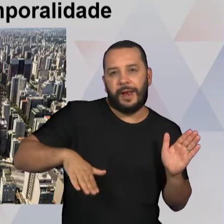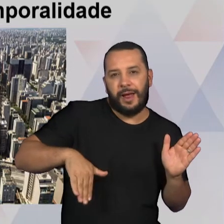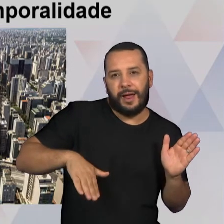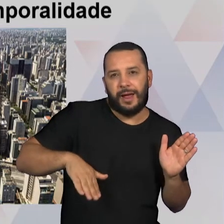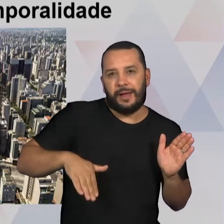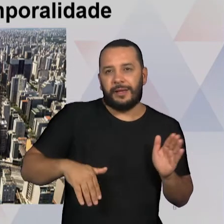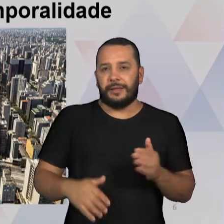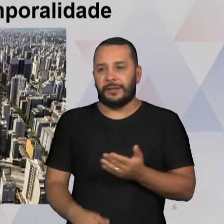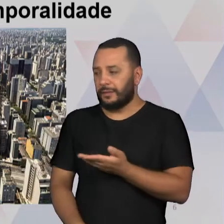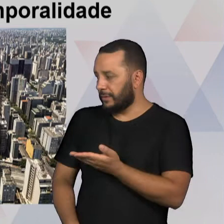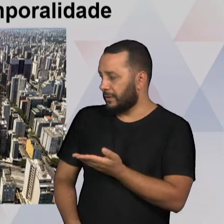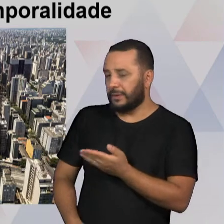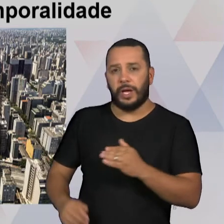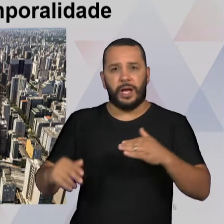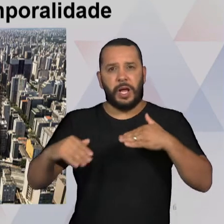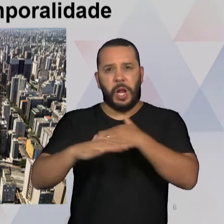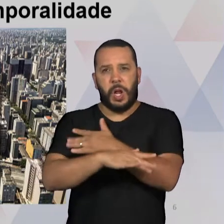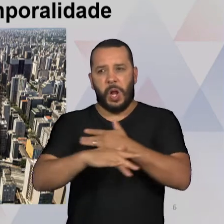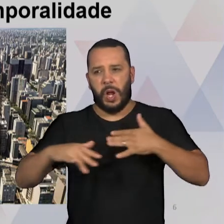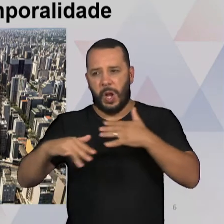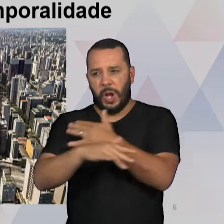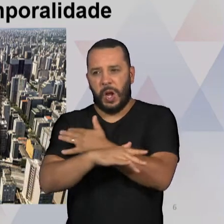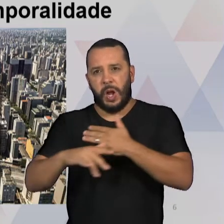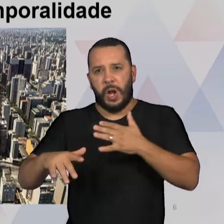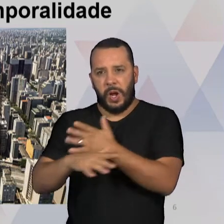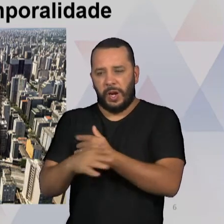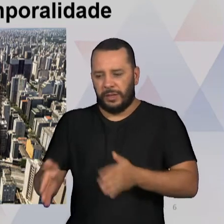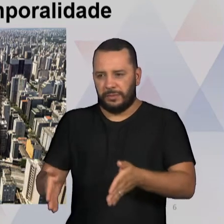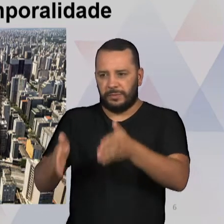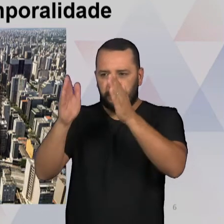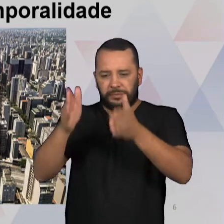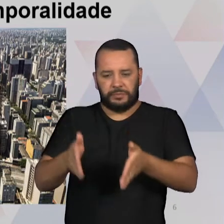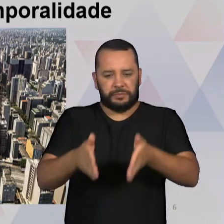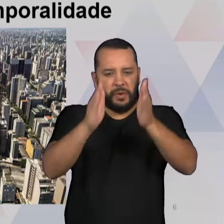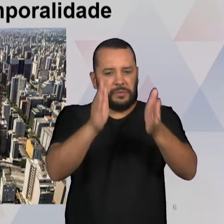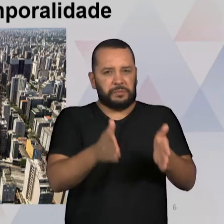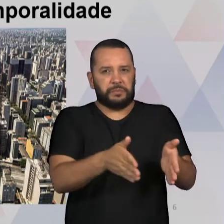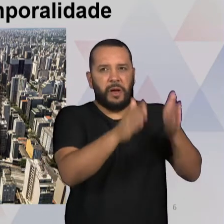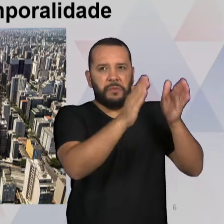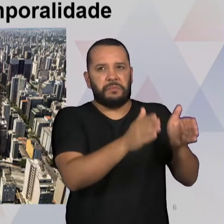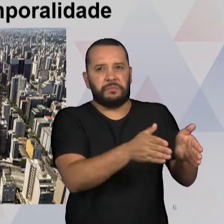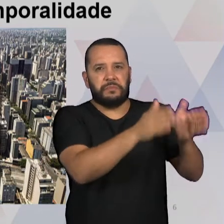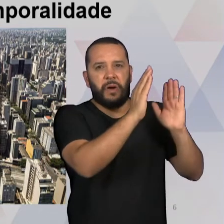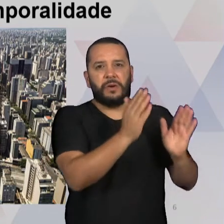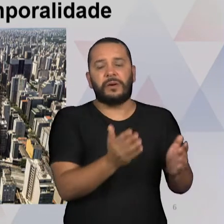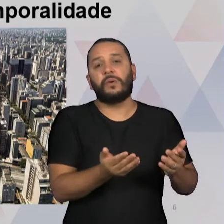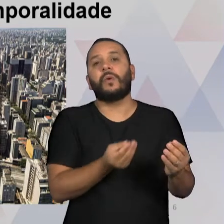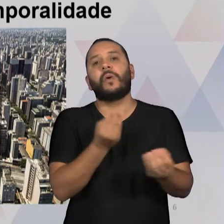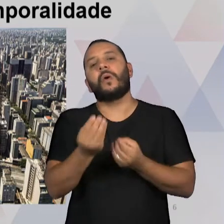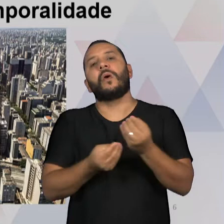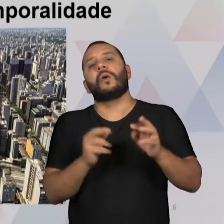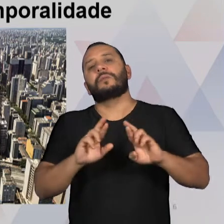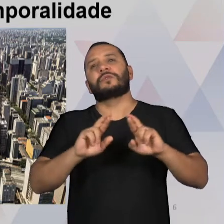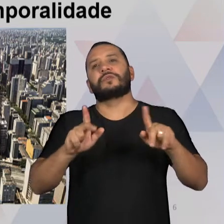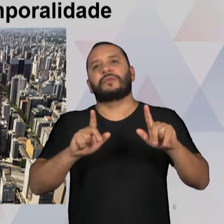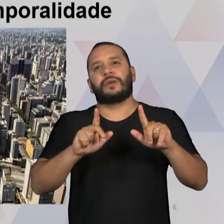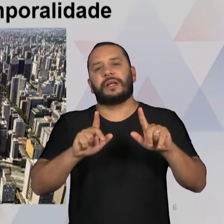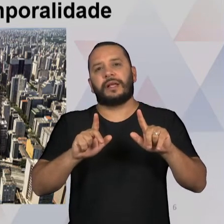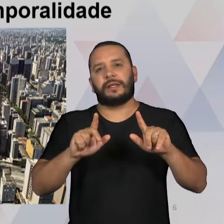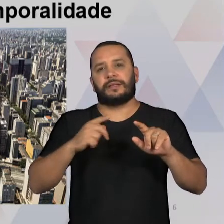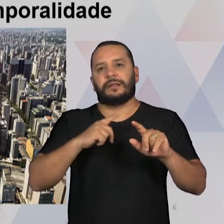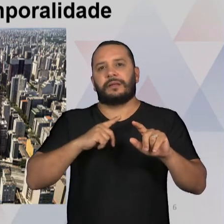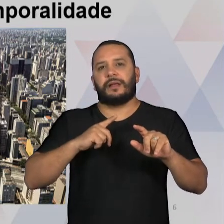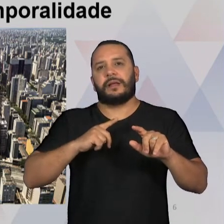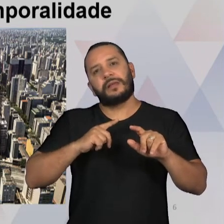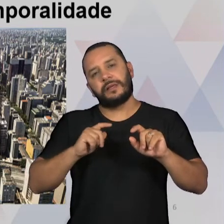e uma imagem de uma cidade quais e pensas que nós conseguimos identificar nessas imagens